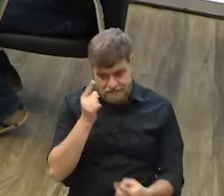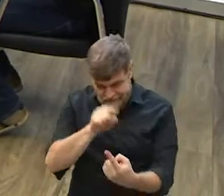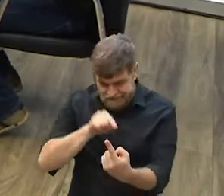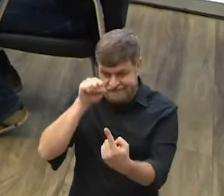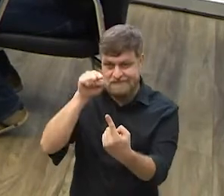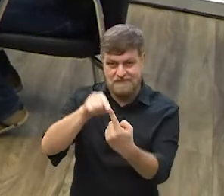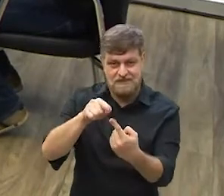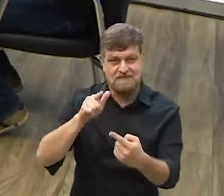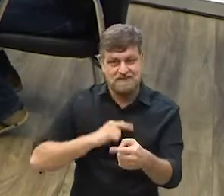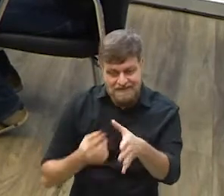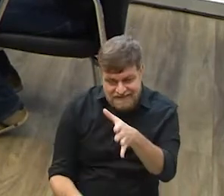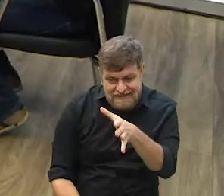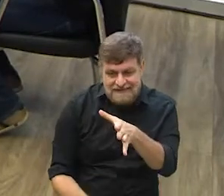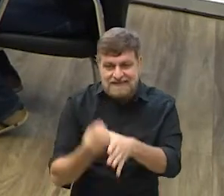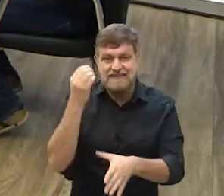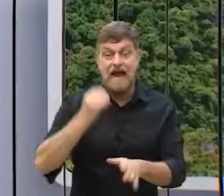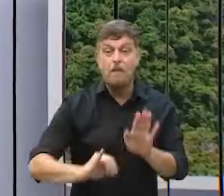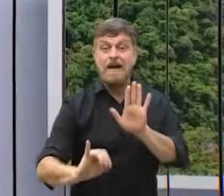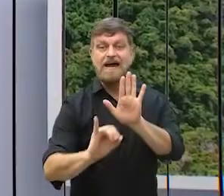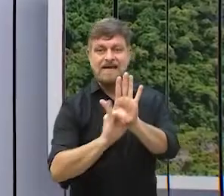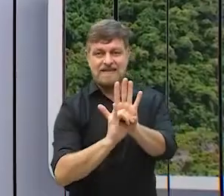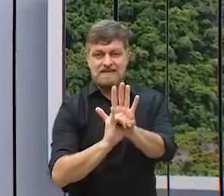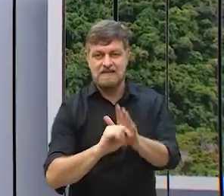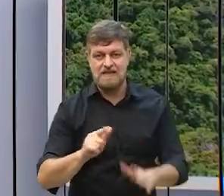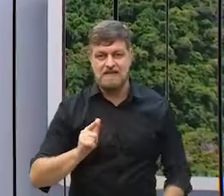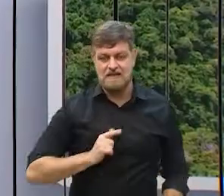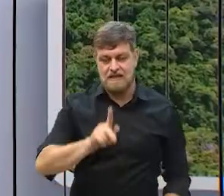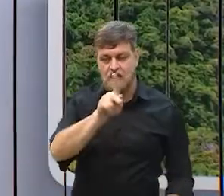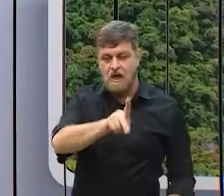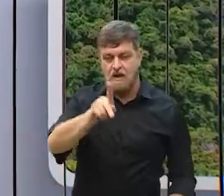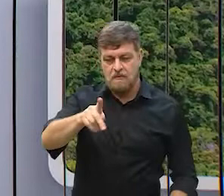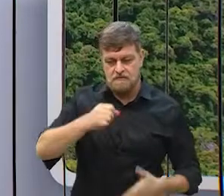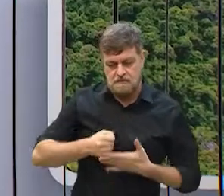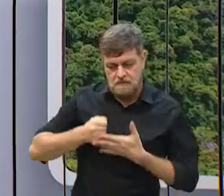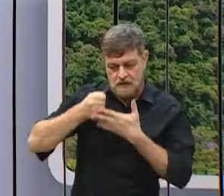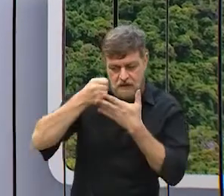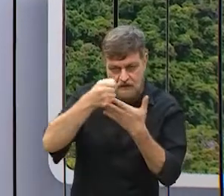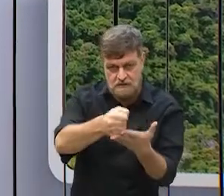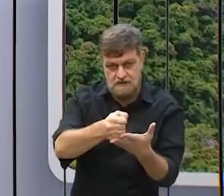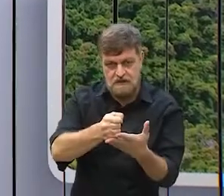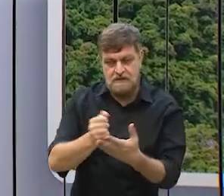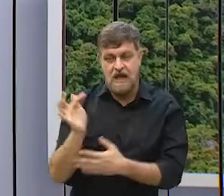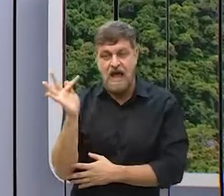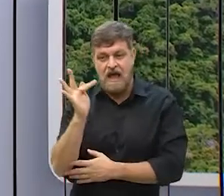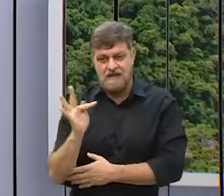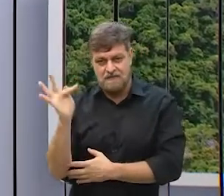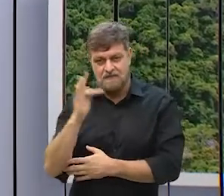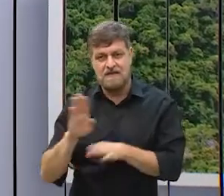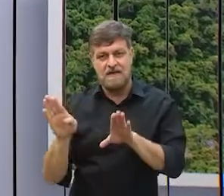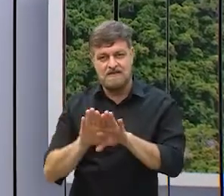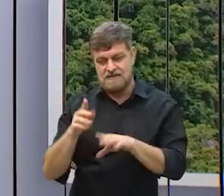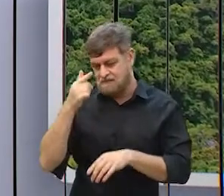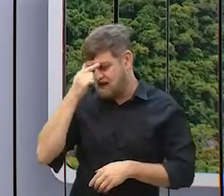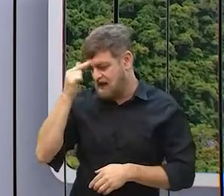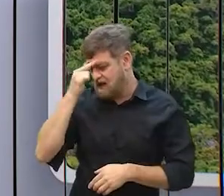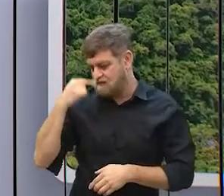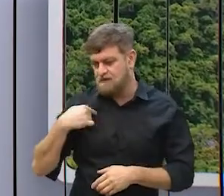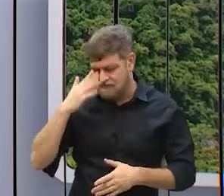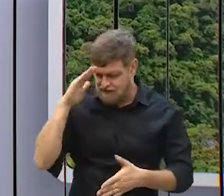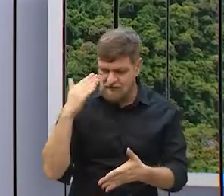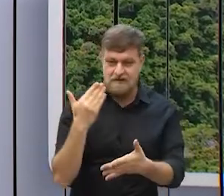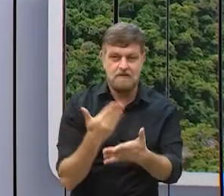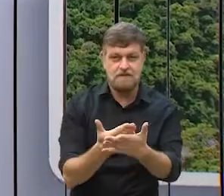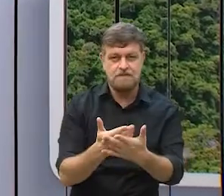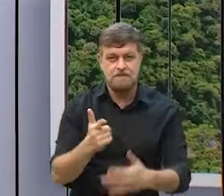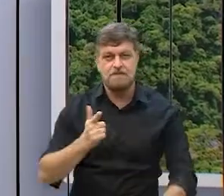de construir isso, né, Igor? E com a ajuda da professora, das universidades, eu tenho certeza, e também